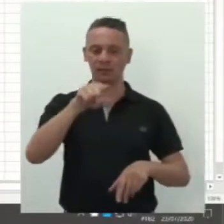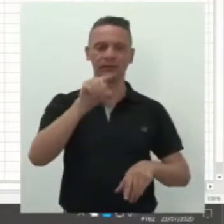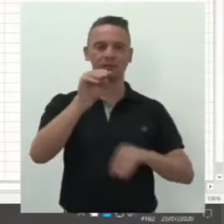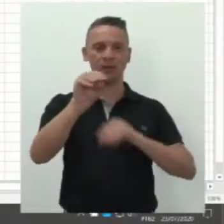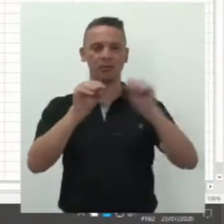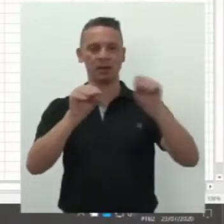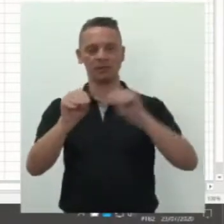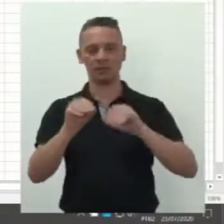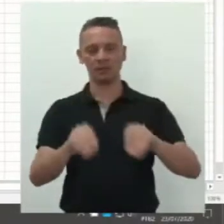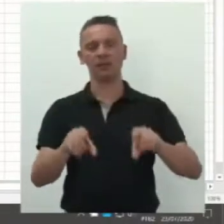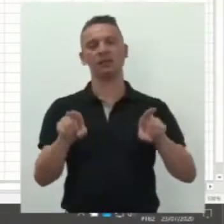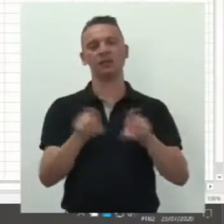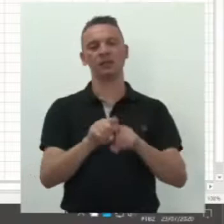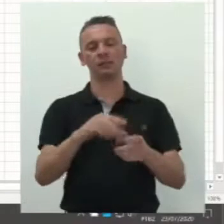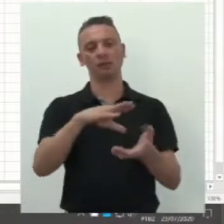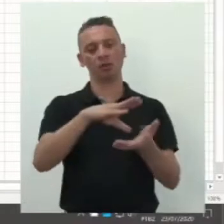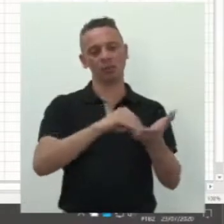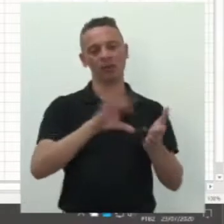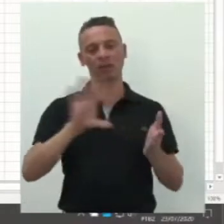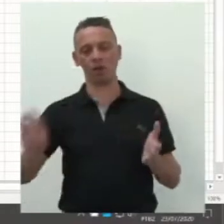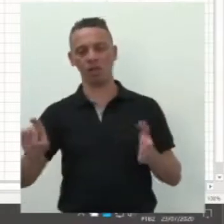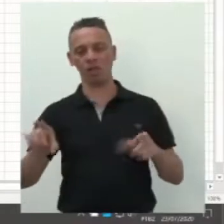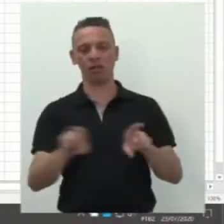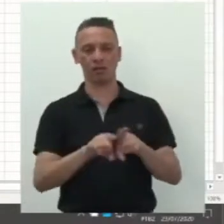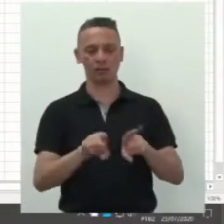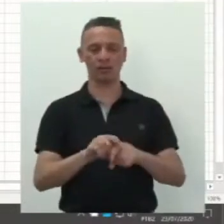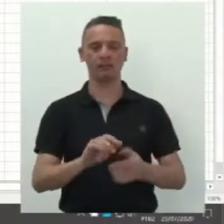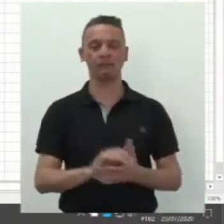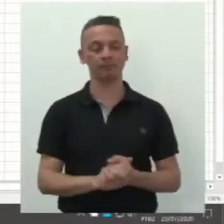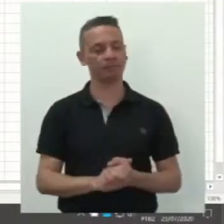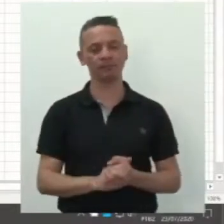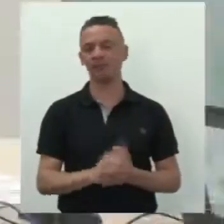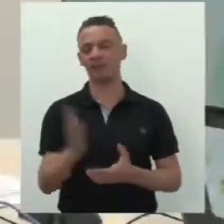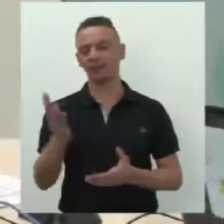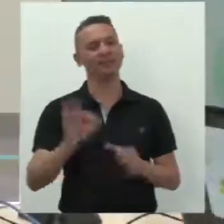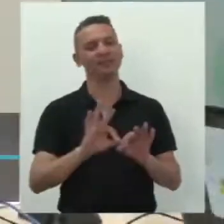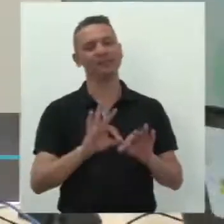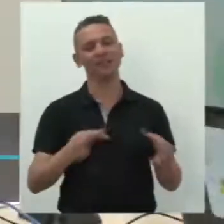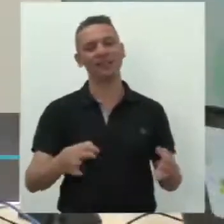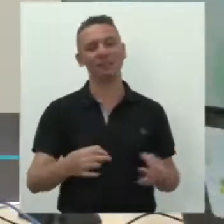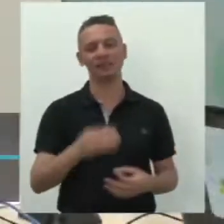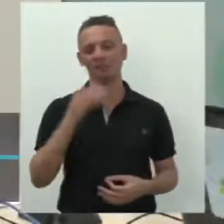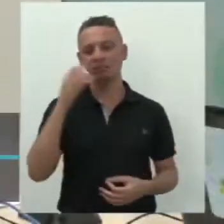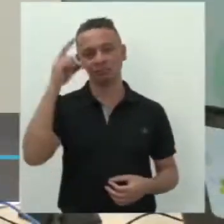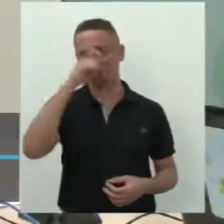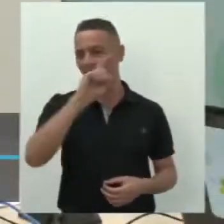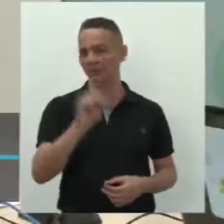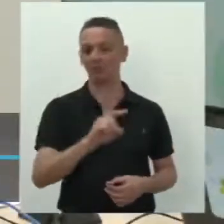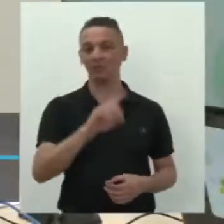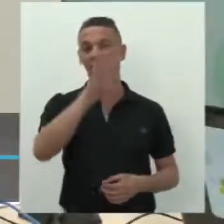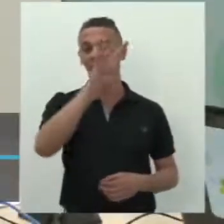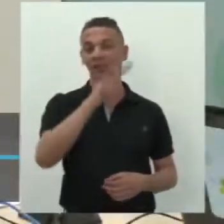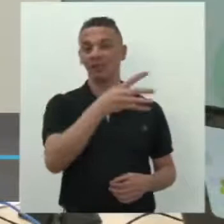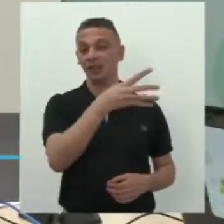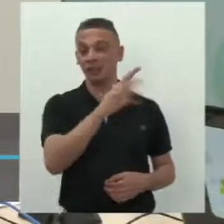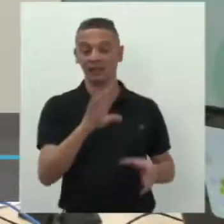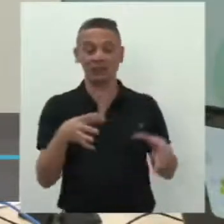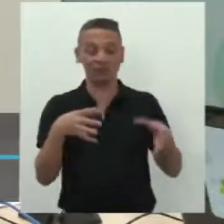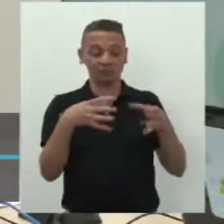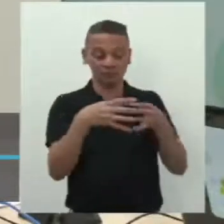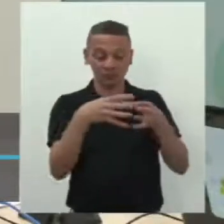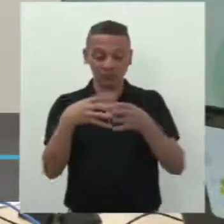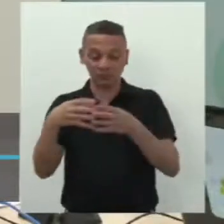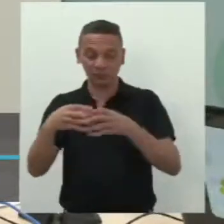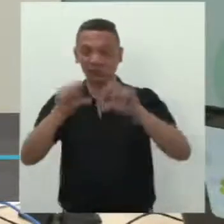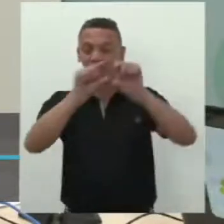preencher e arrastar, copiar e colar, tá? Simples assim, sem segredo nenhum. O Excel então ele é um conjunto de